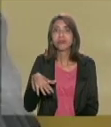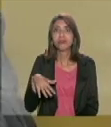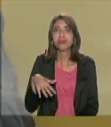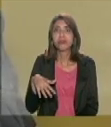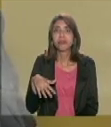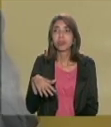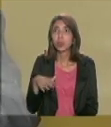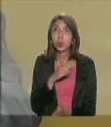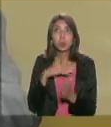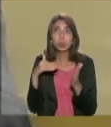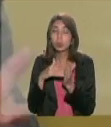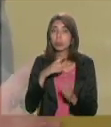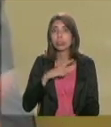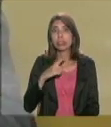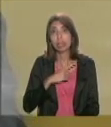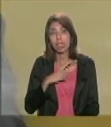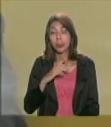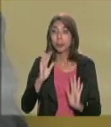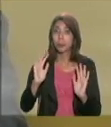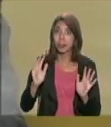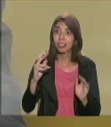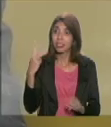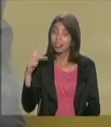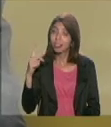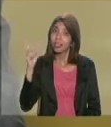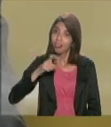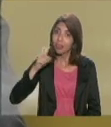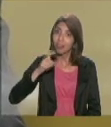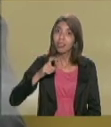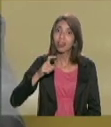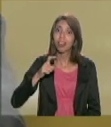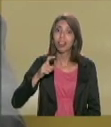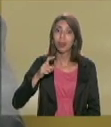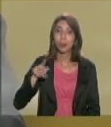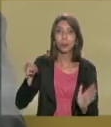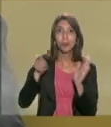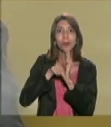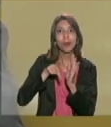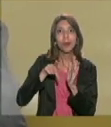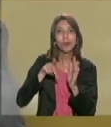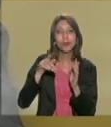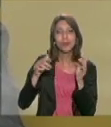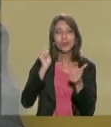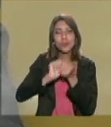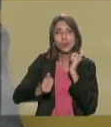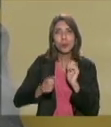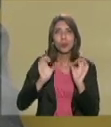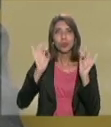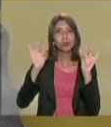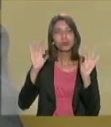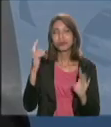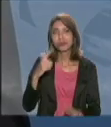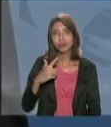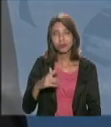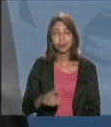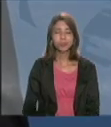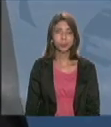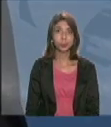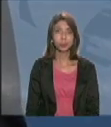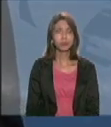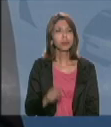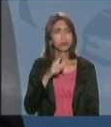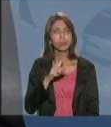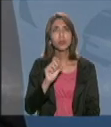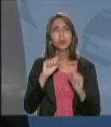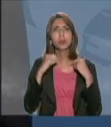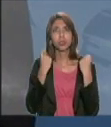virou palco de tudo, menos aquilo que ele sempre foi, o templo do futebol. É verdade. Ô, Dilon, o